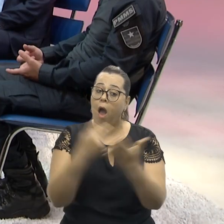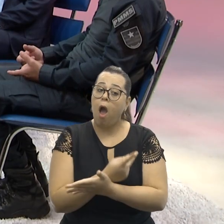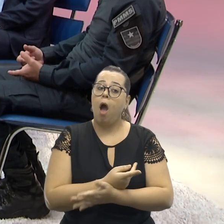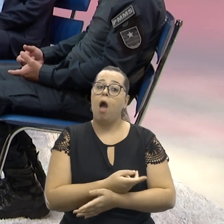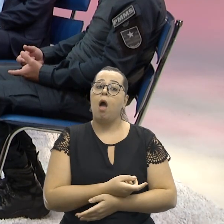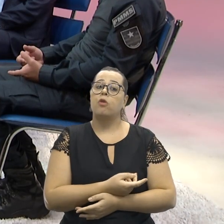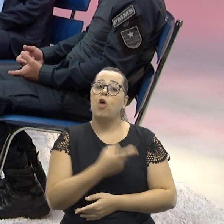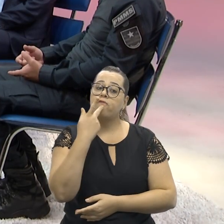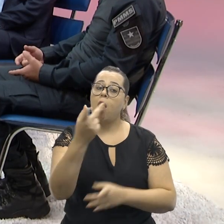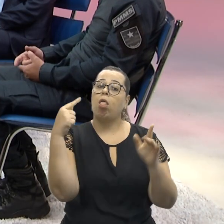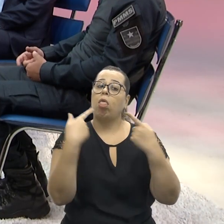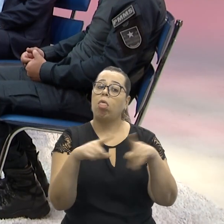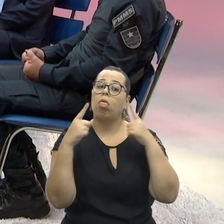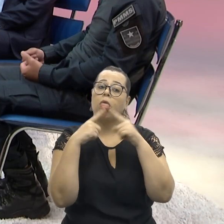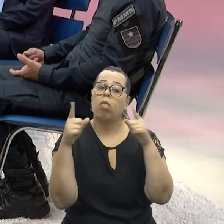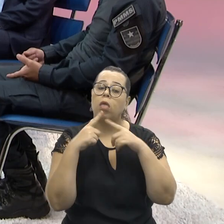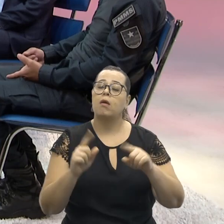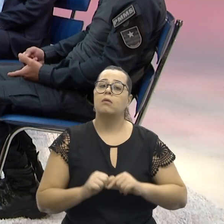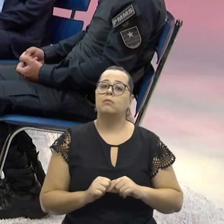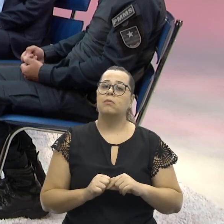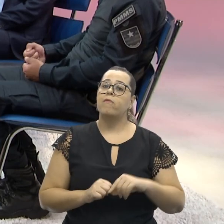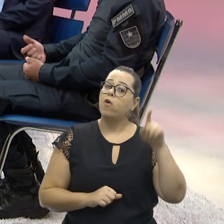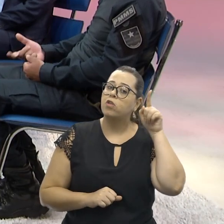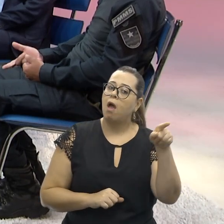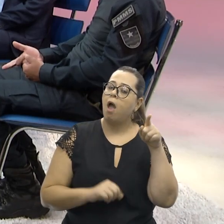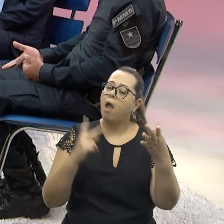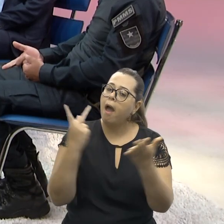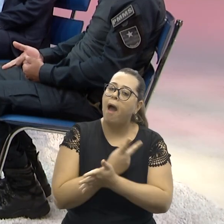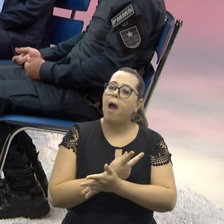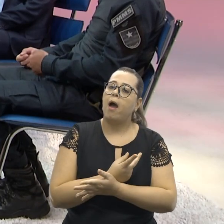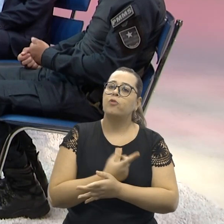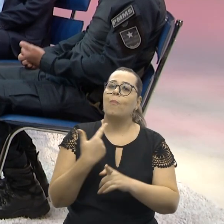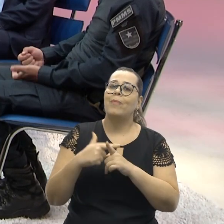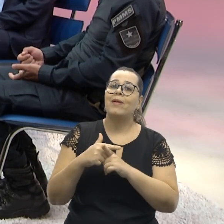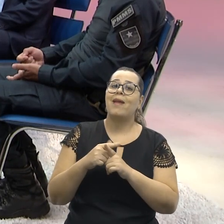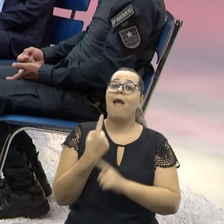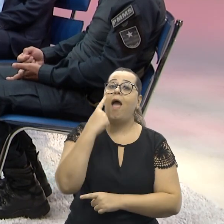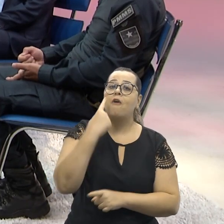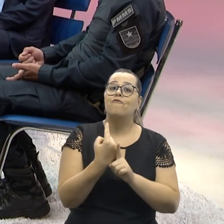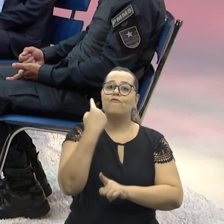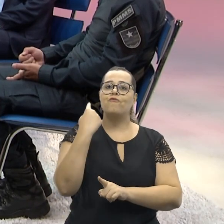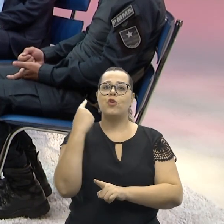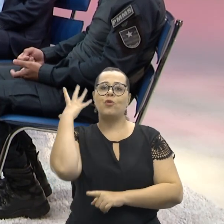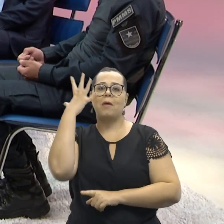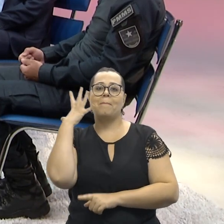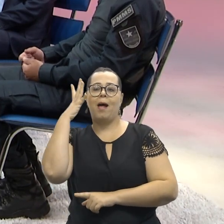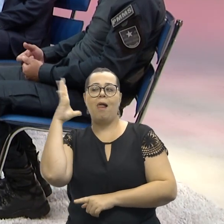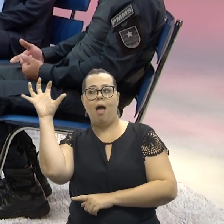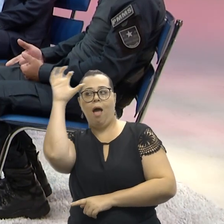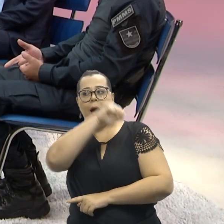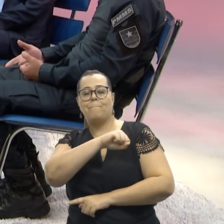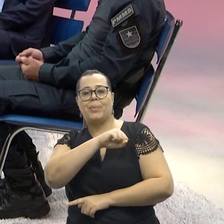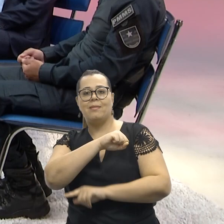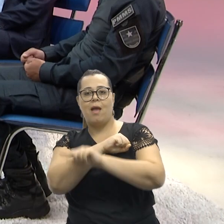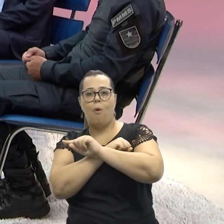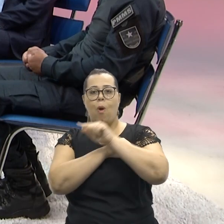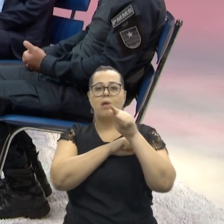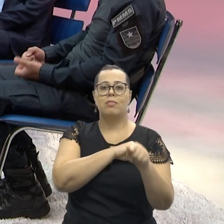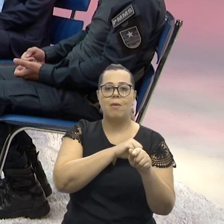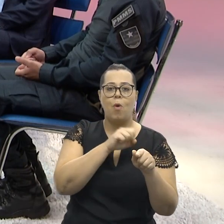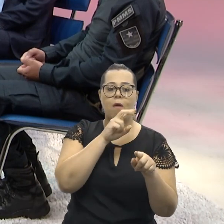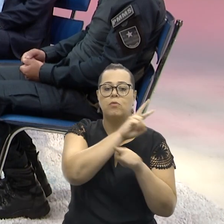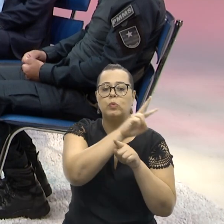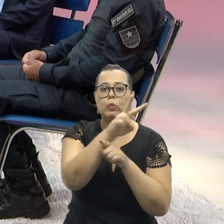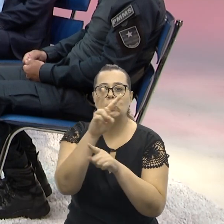a mãe dirigindo e fazendo uso do celular, o alerte sobre os riscos daquela ação. Então as palestras ela